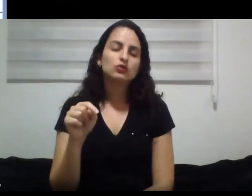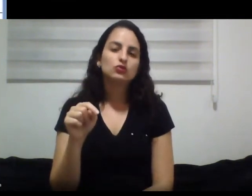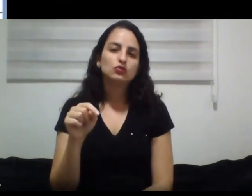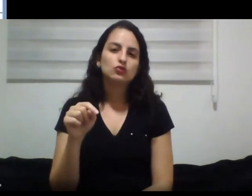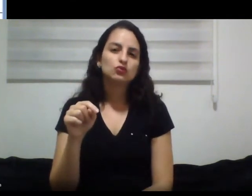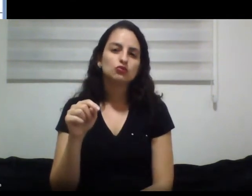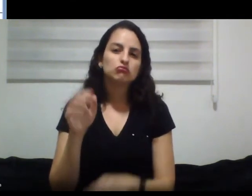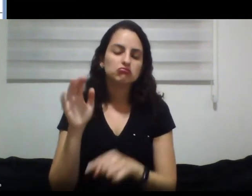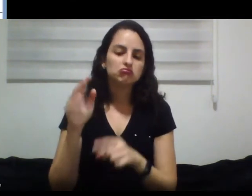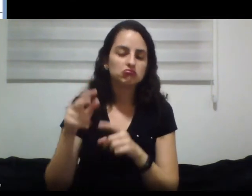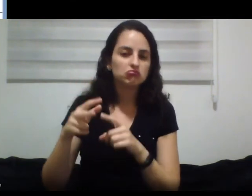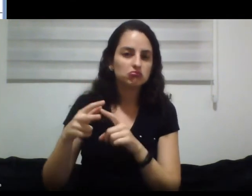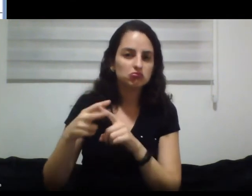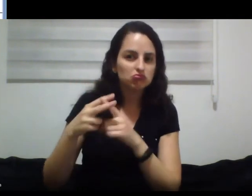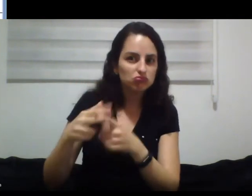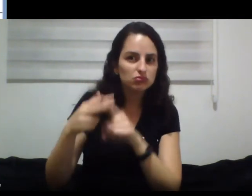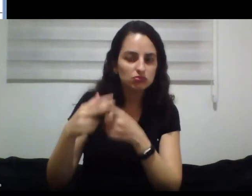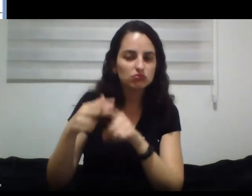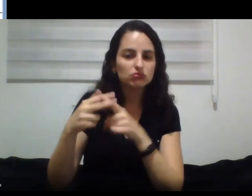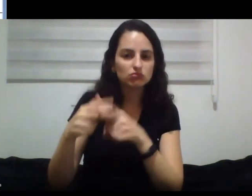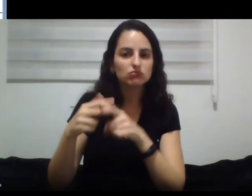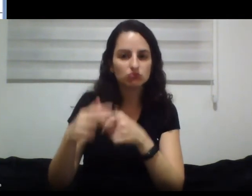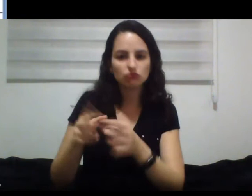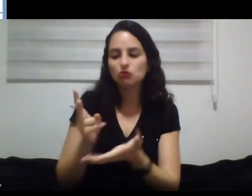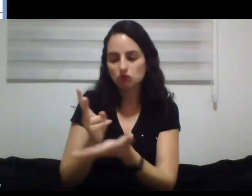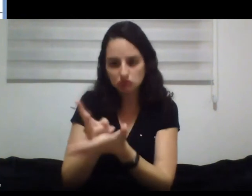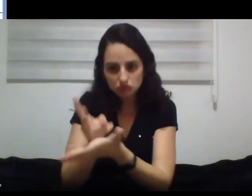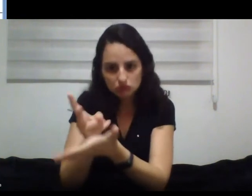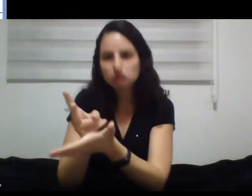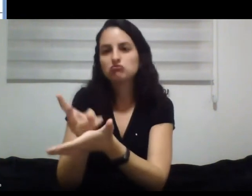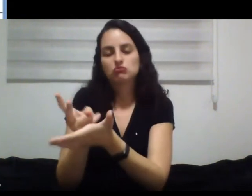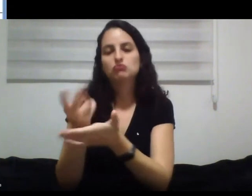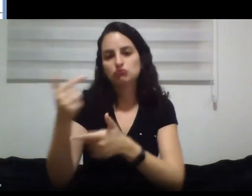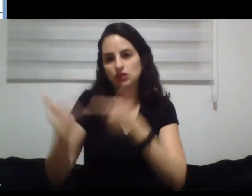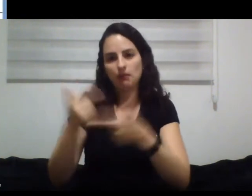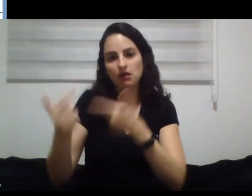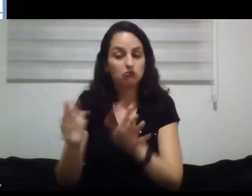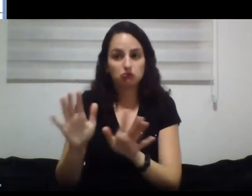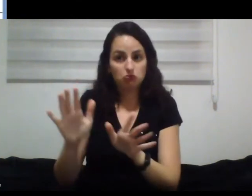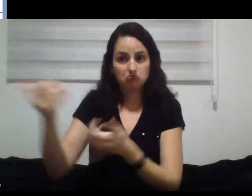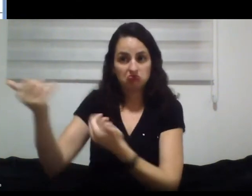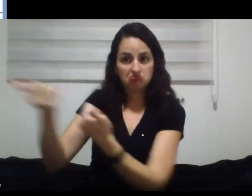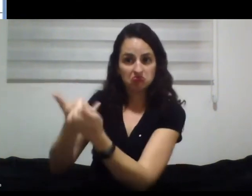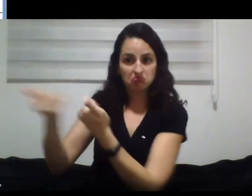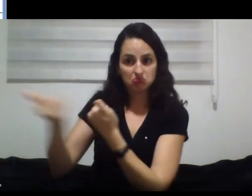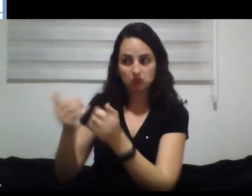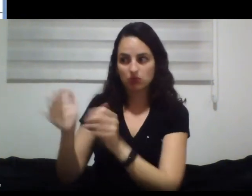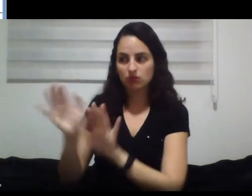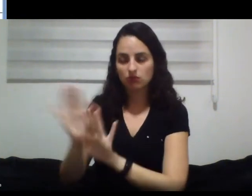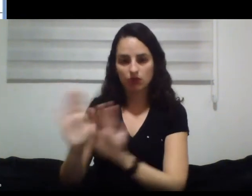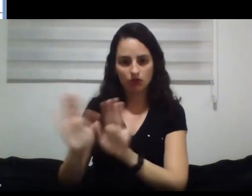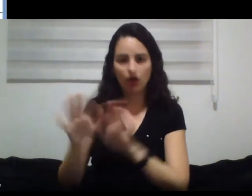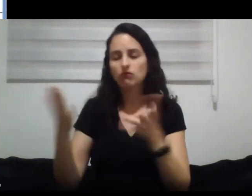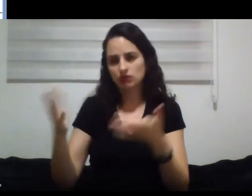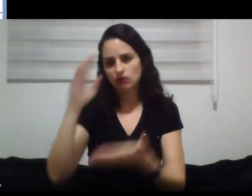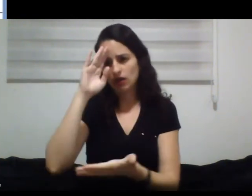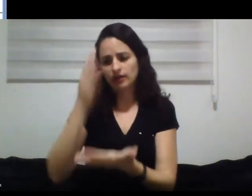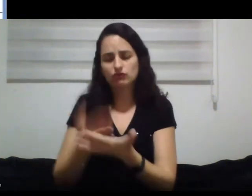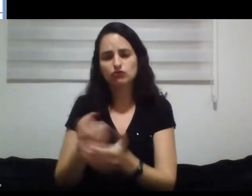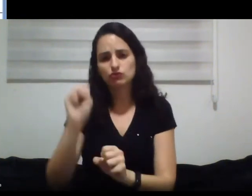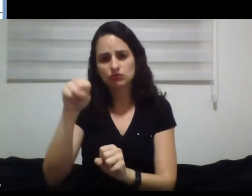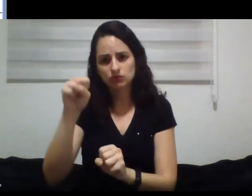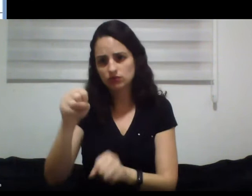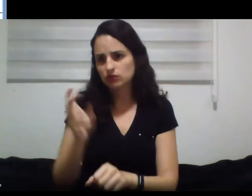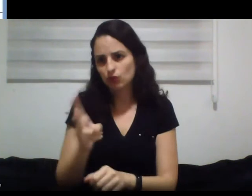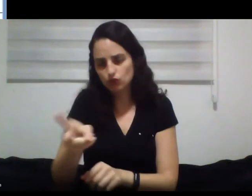ou Zoom, ou Meet, ou qualquer outra ferramenta que faça essa transmissão. Tá, joia, entendi. A sincronicidade do Moodle